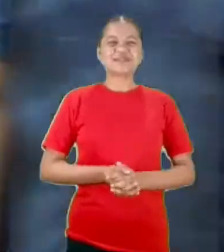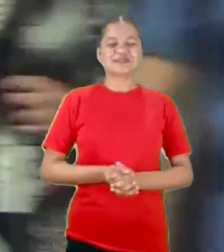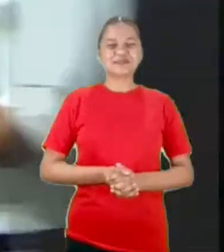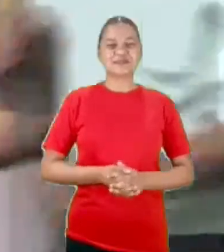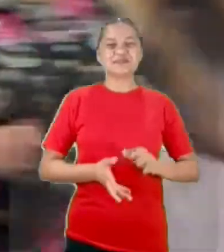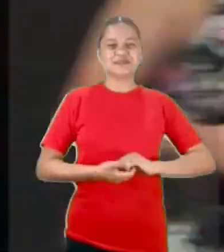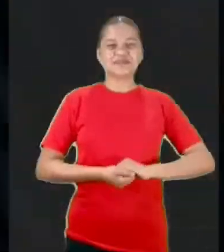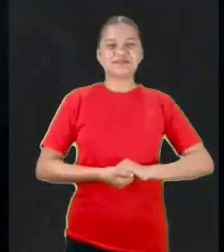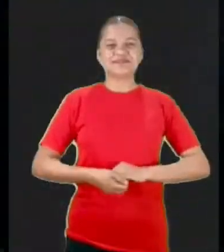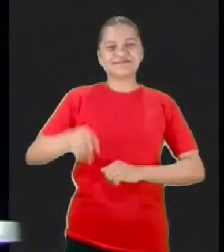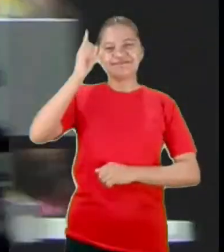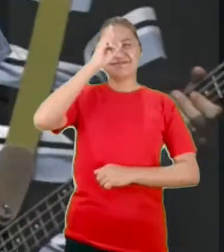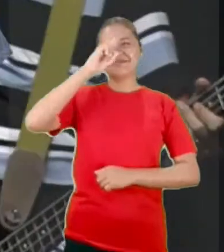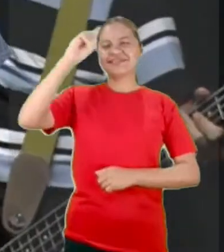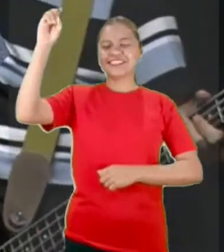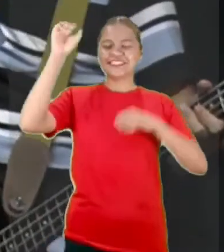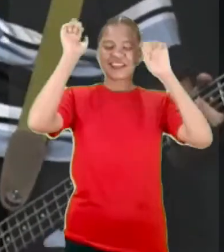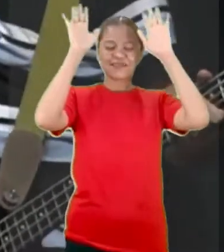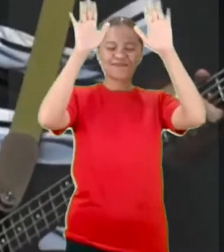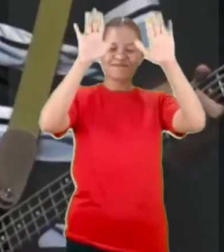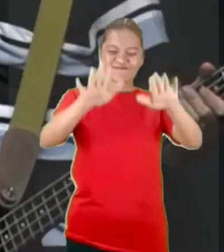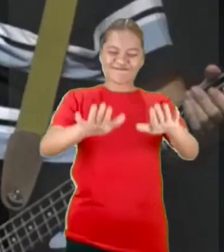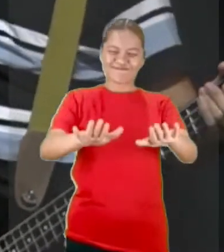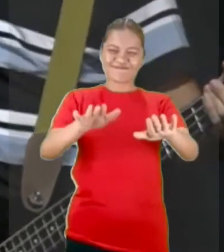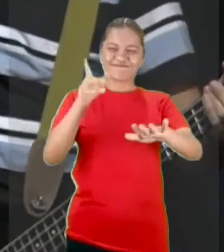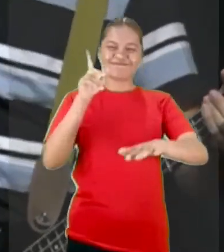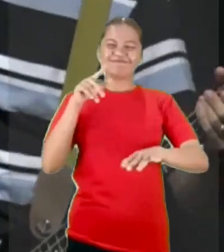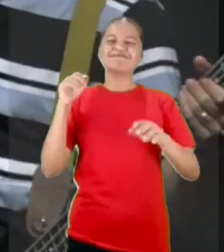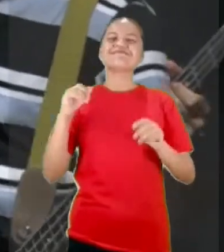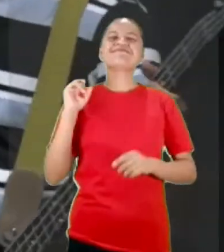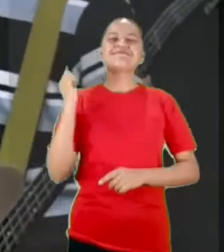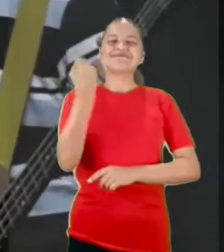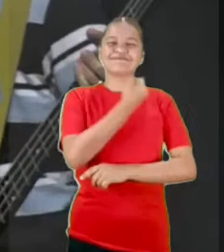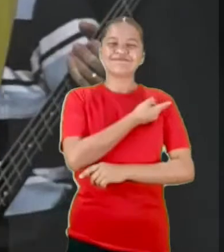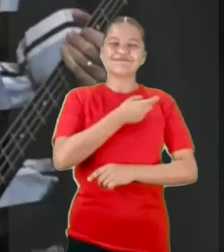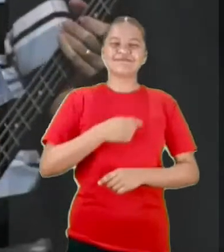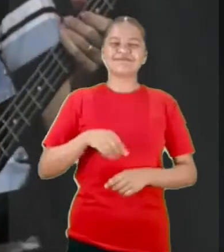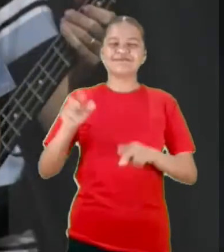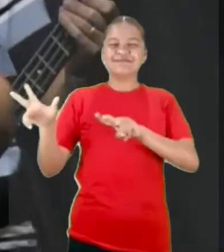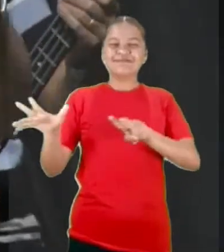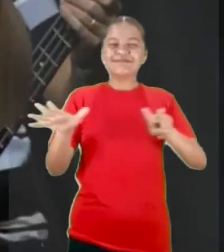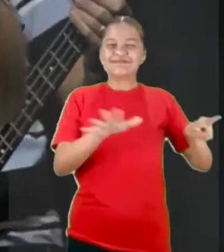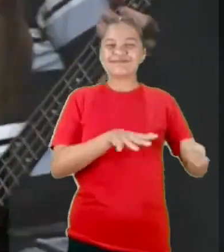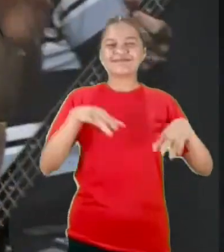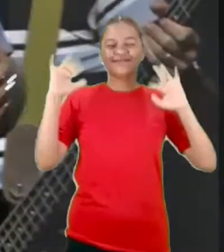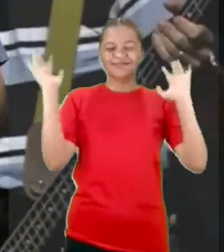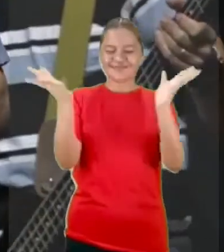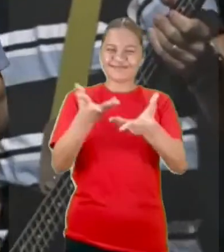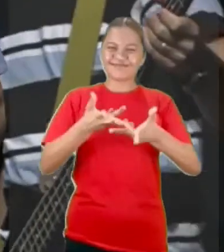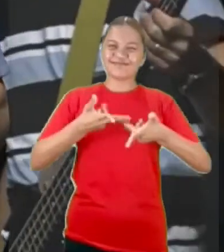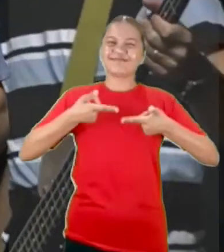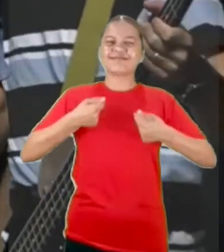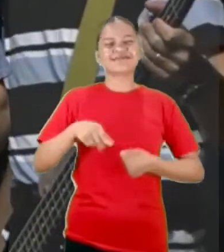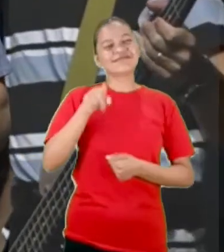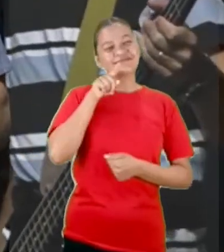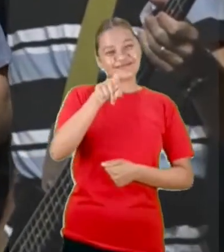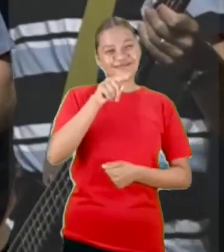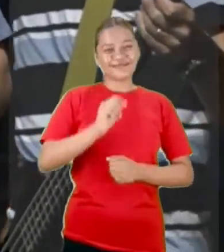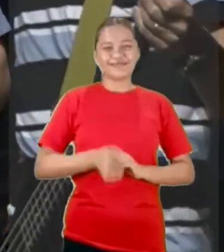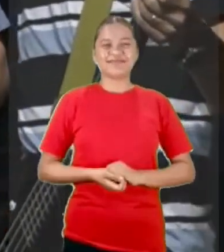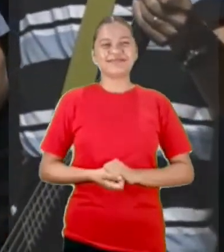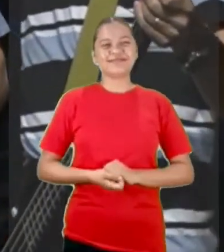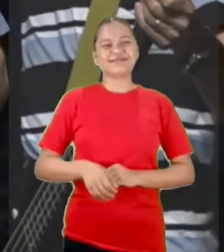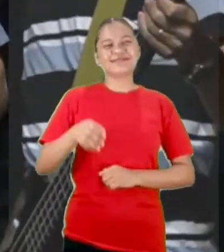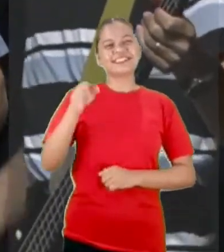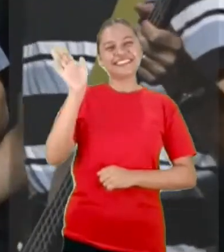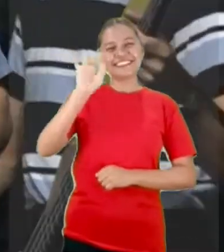Que Deus abençoe a todos nós com uma semana maravilhosa. E você que nos acompanhou, que Deus abençoe grandemente a sua vida.